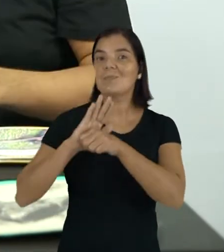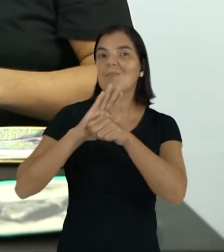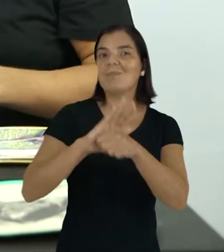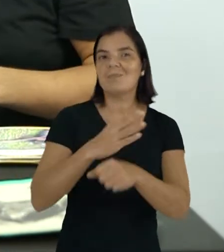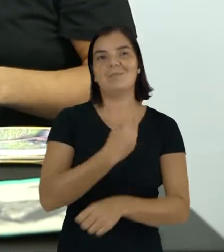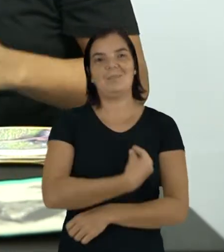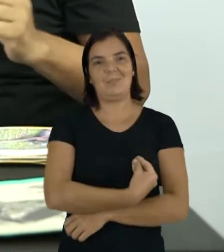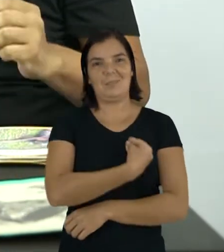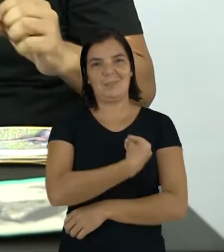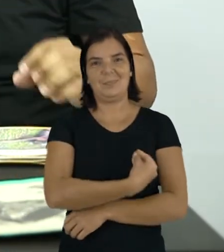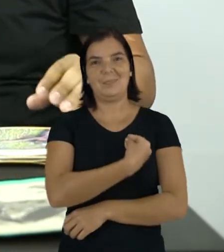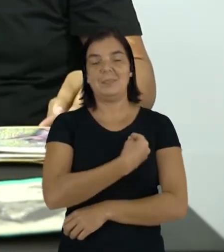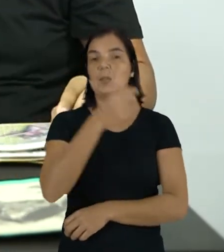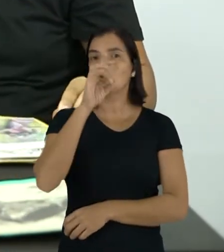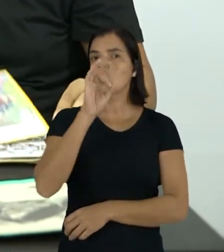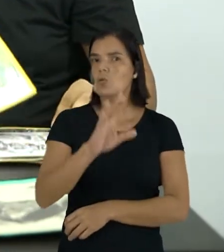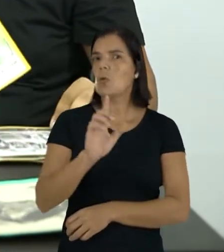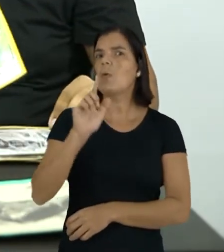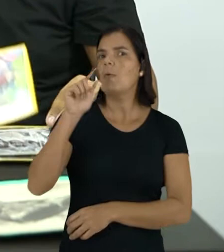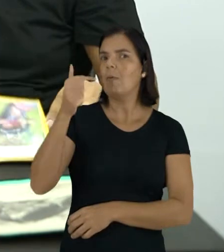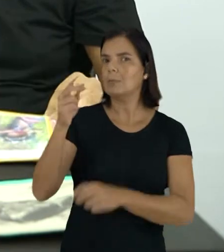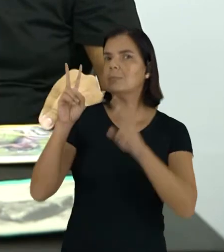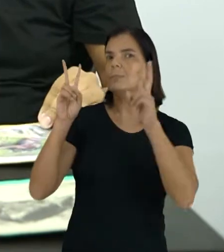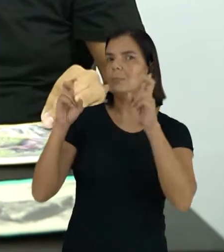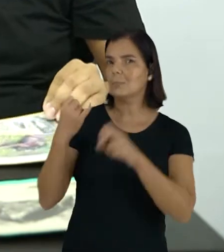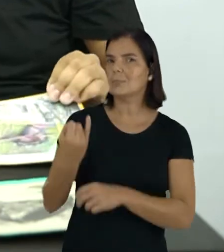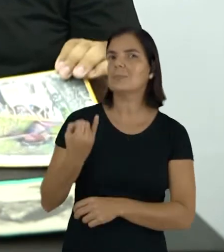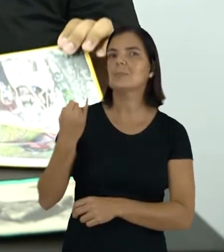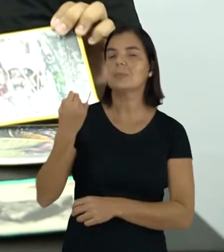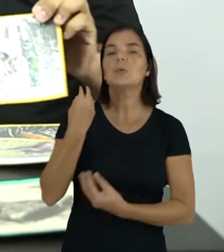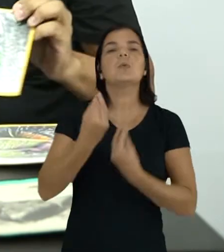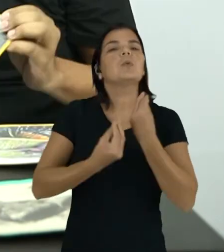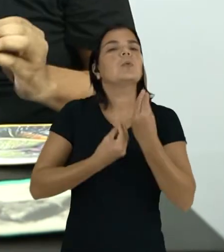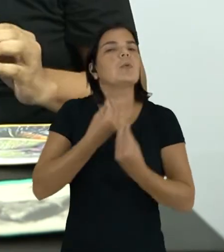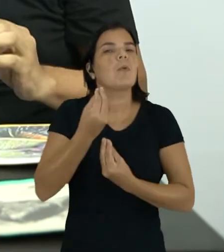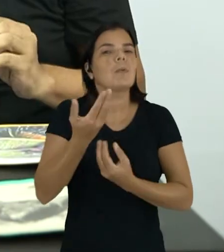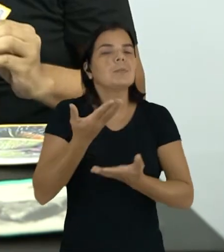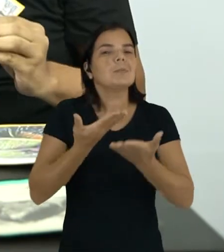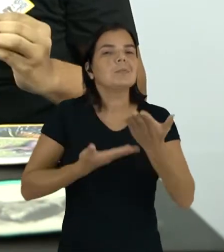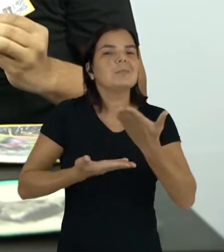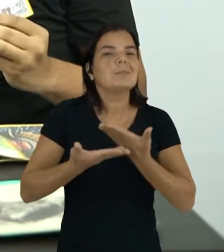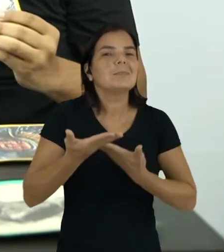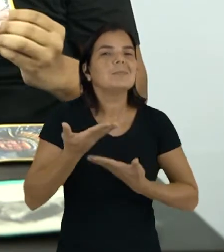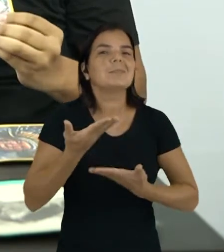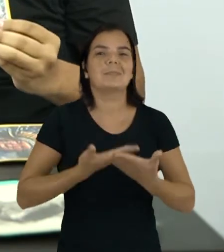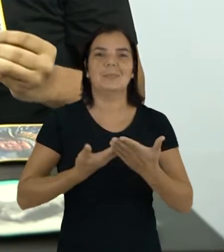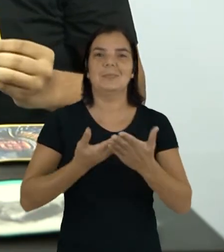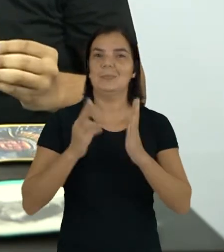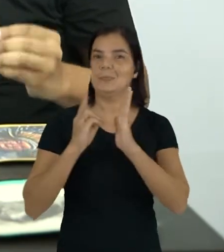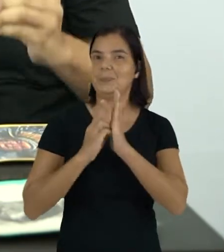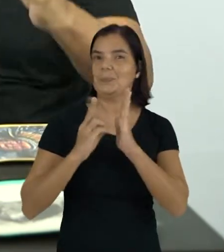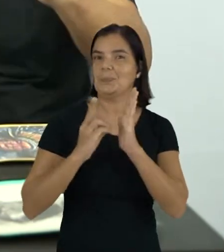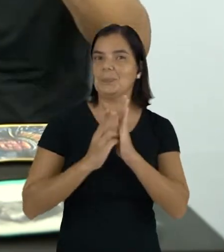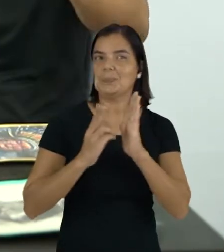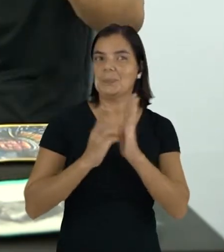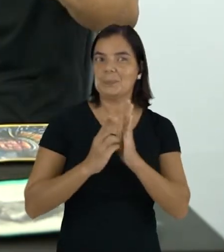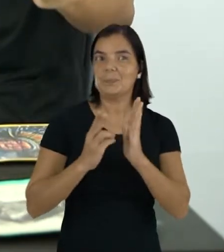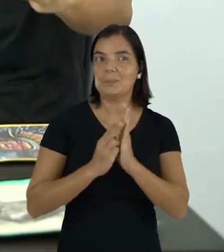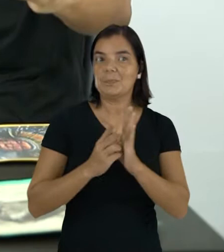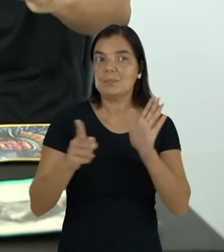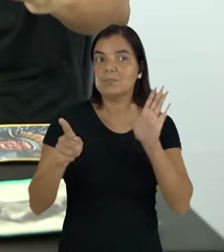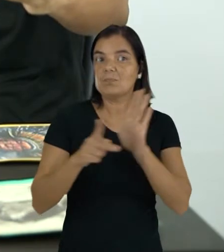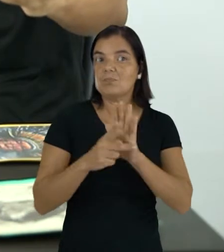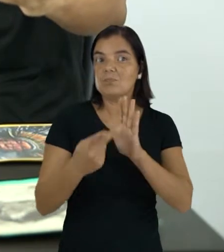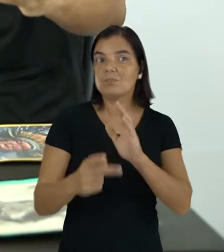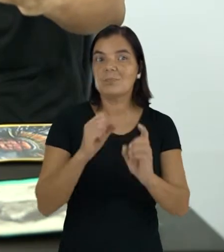para eles. Só que há um outro destaque também, como é a relação dos indígenas com o seu próprio